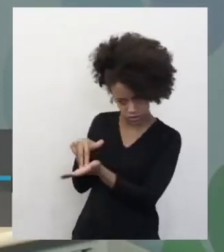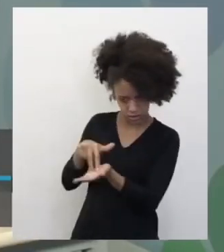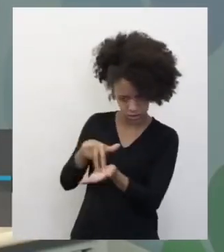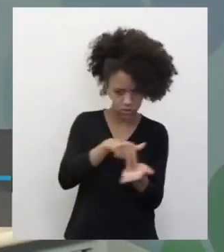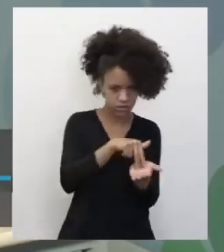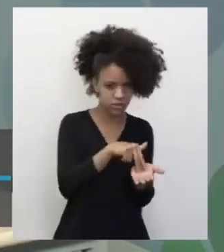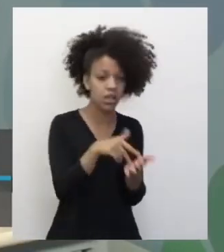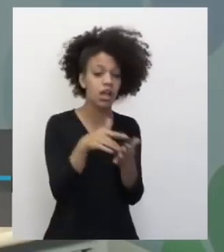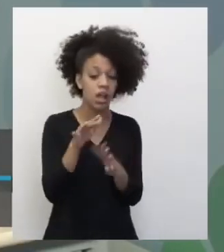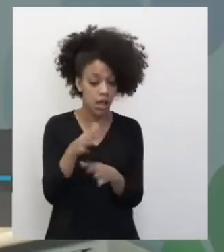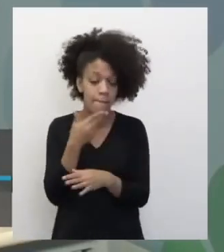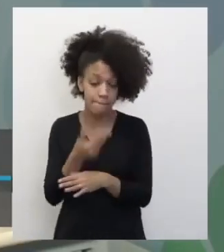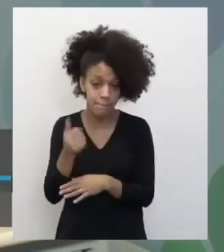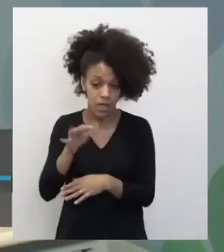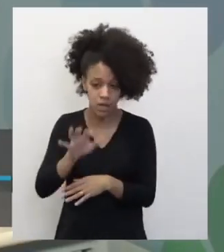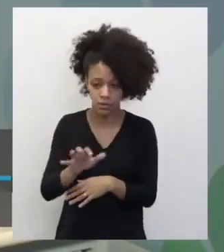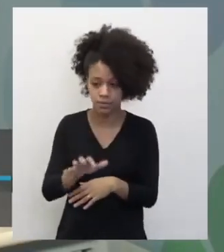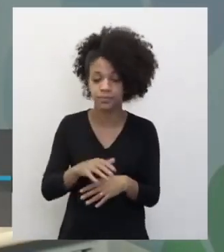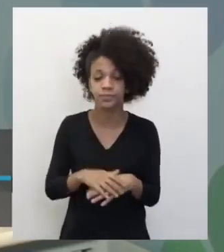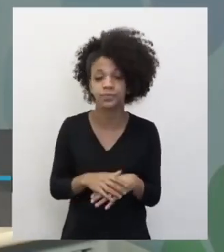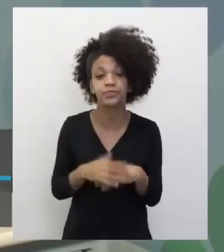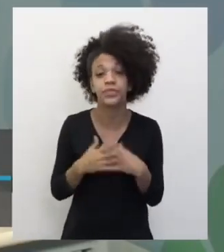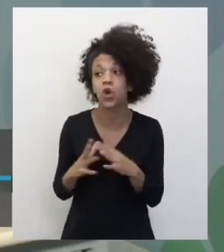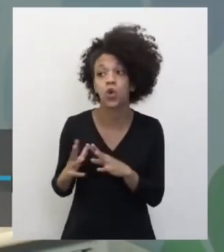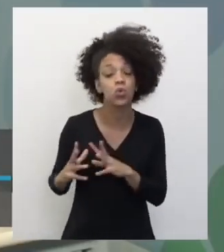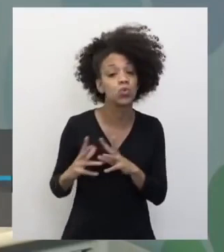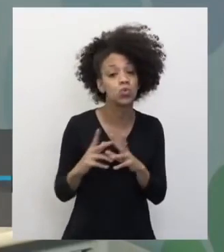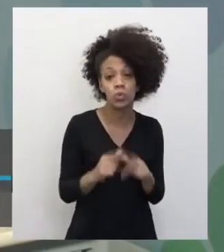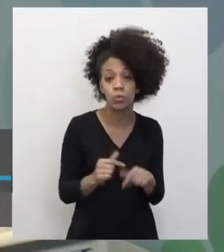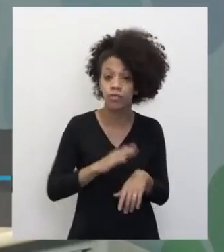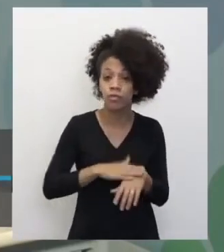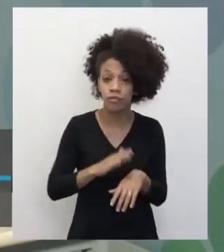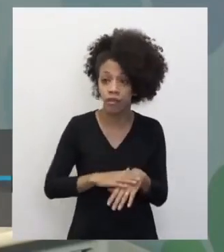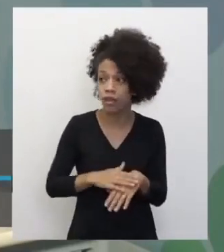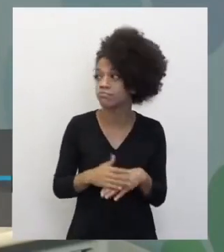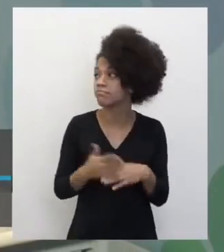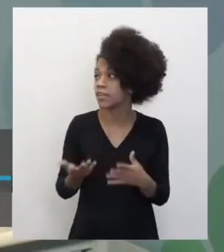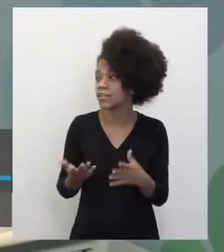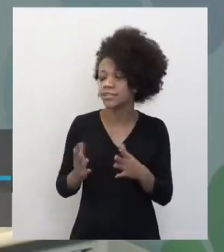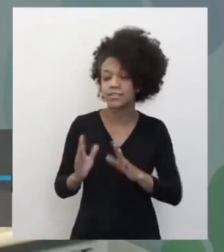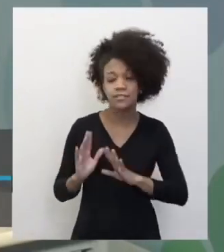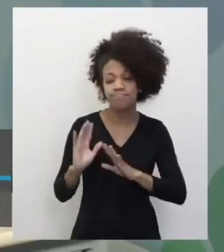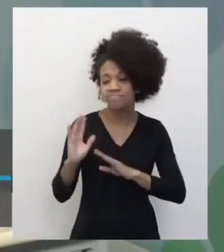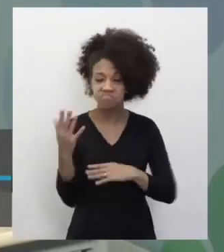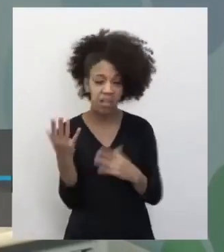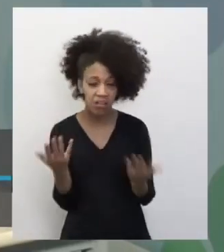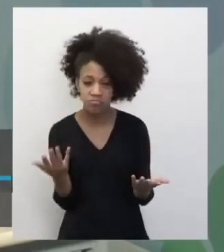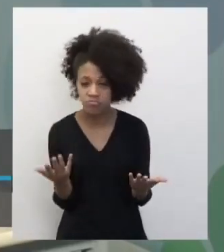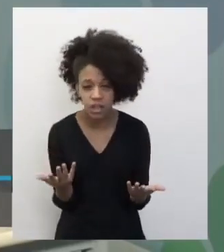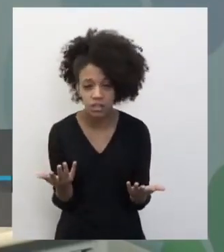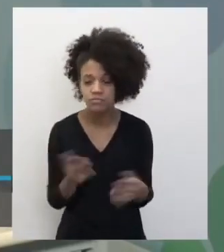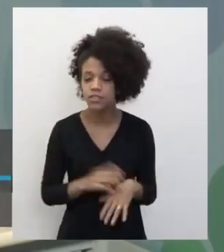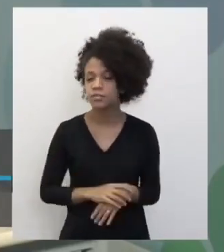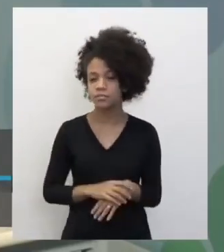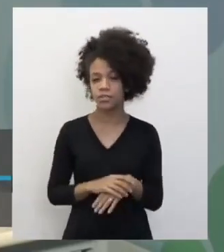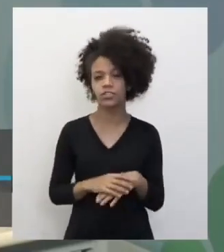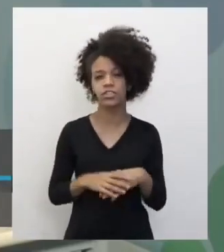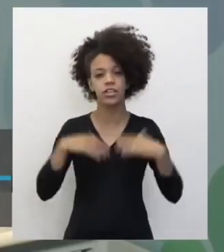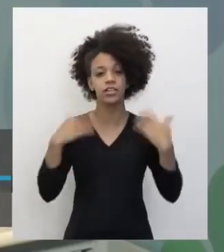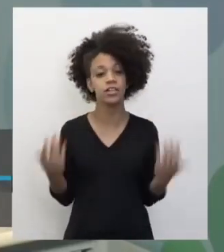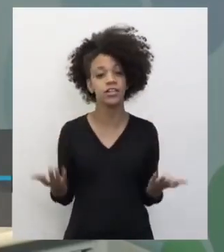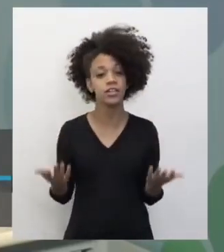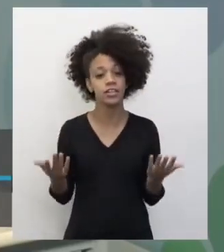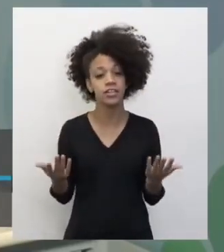fala, não, aqui ficou melhor. E todo mundo faz isso meio que automático, mas só que quando a gente faz um